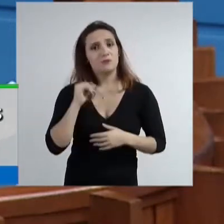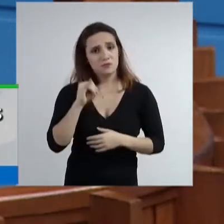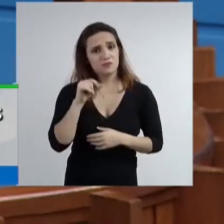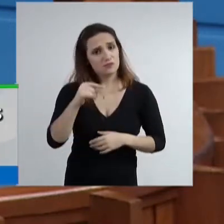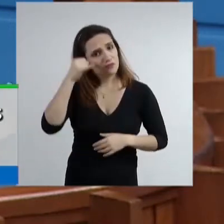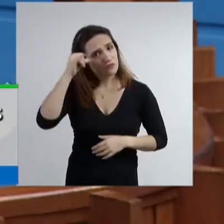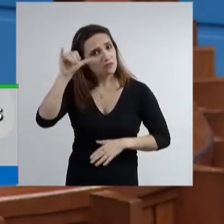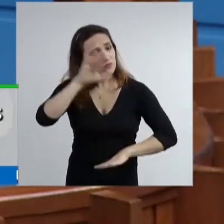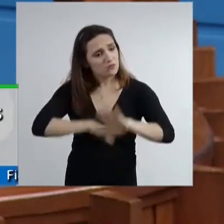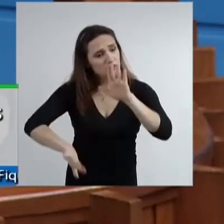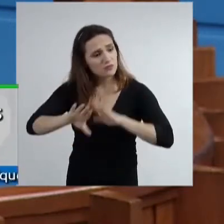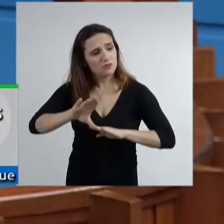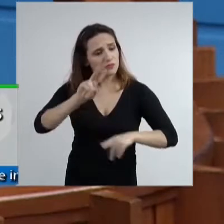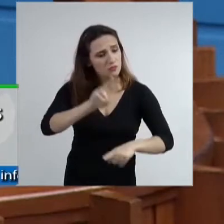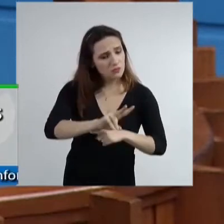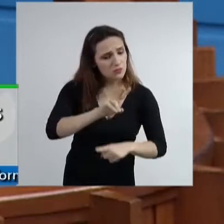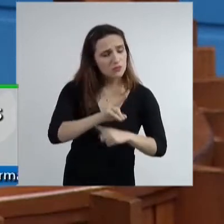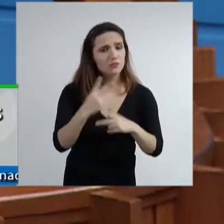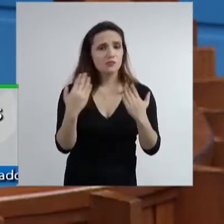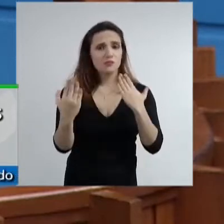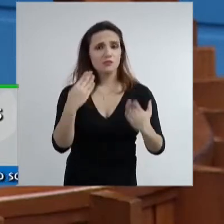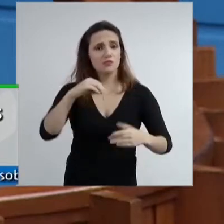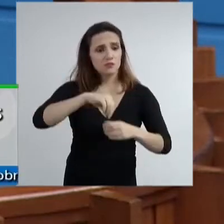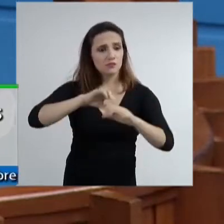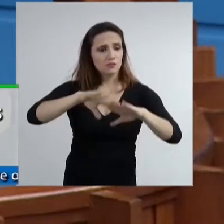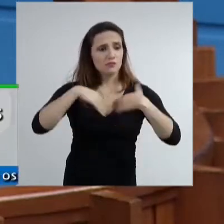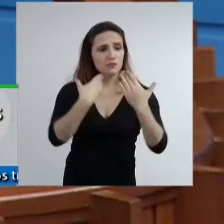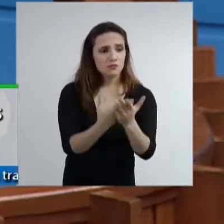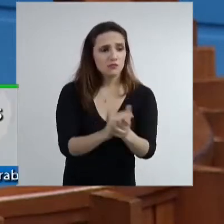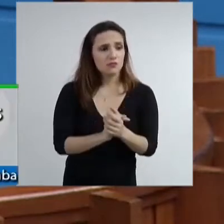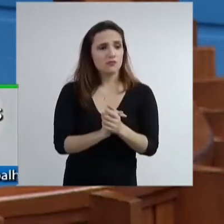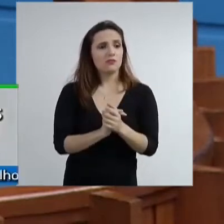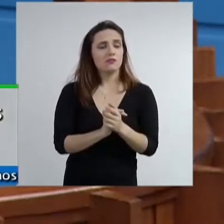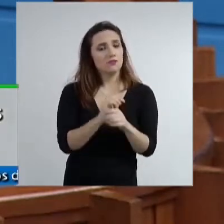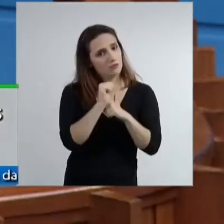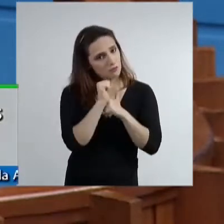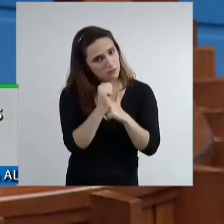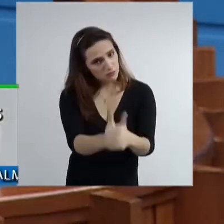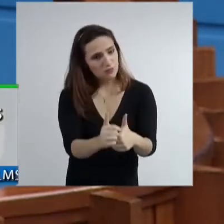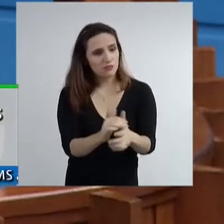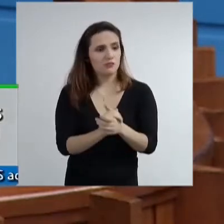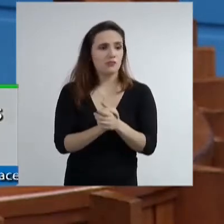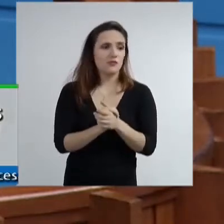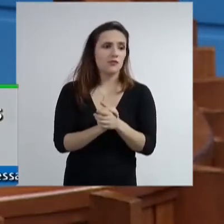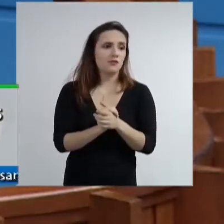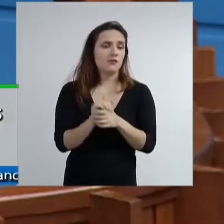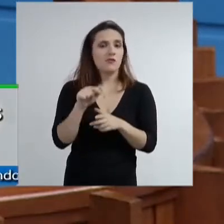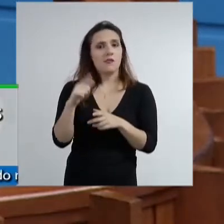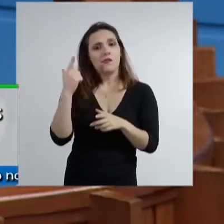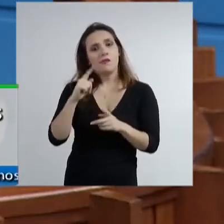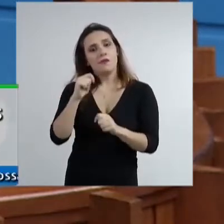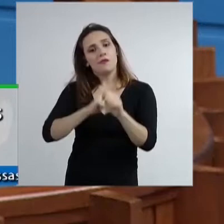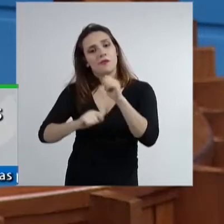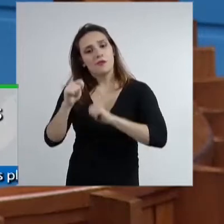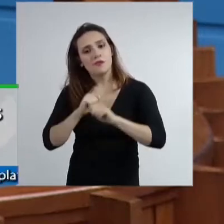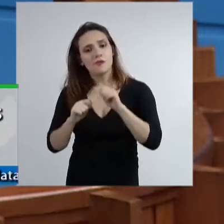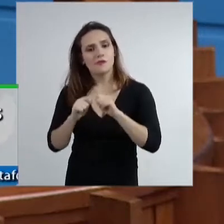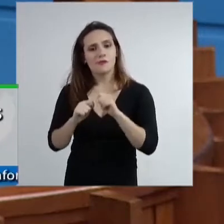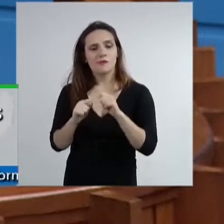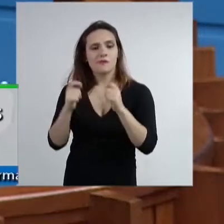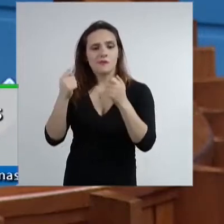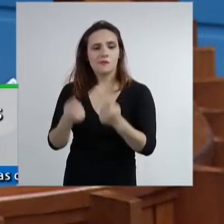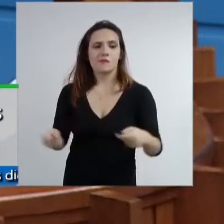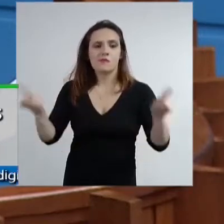prevenção através dos psicólogos nas escolas, do acompanhamento psicológico, você economiza nos